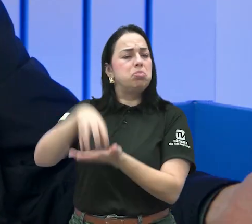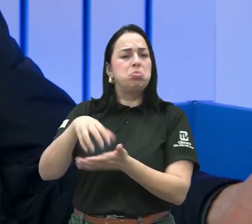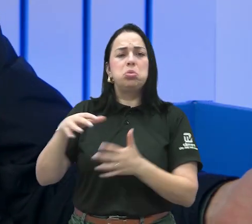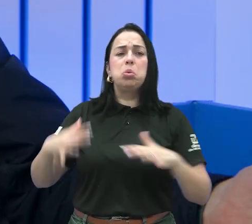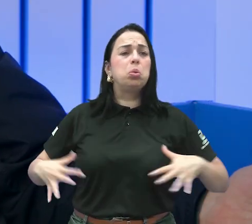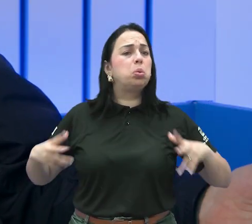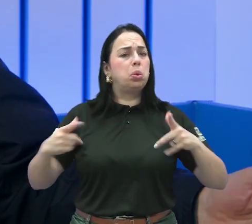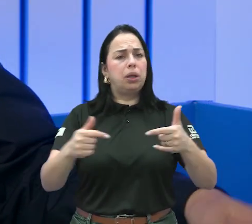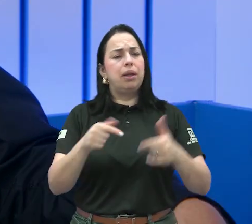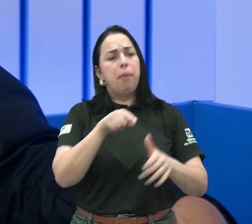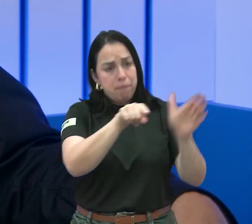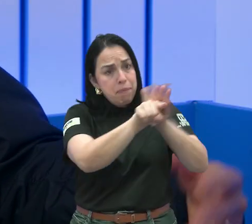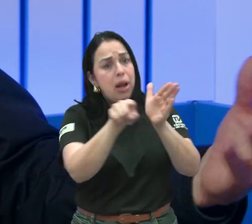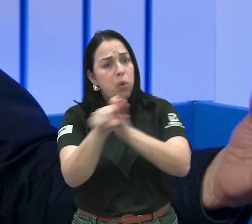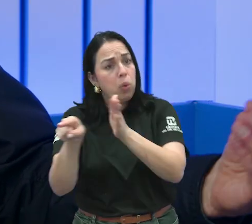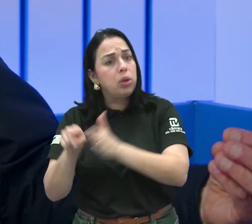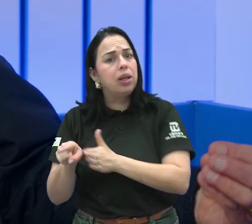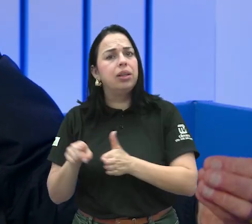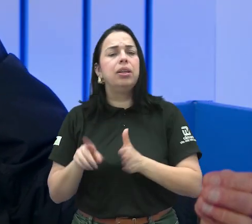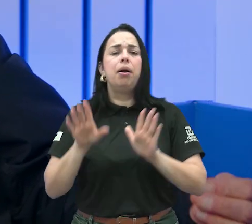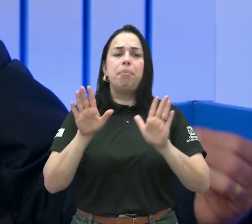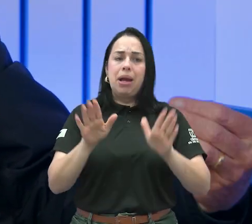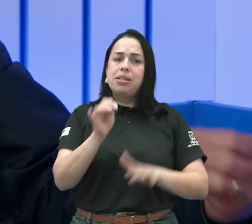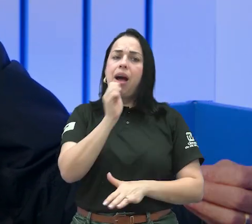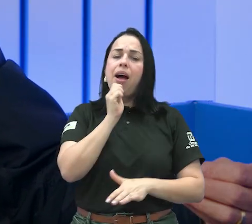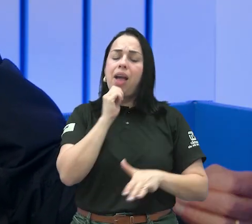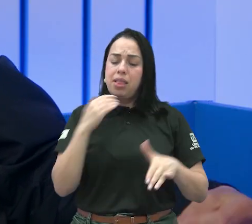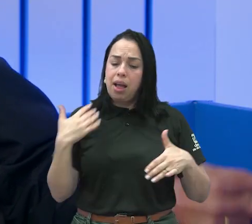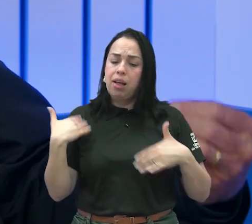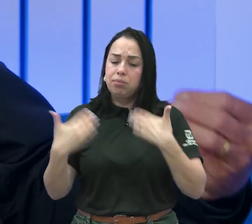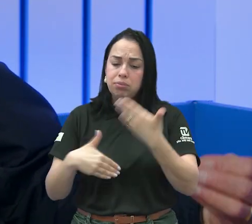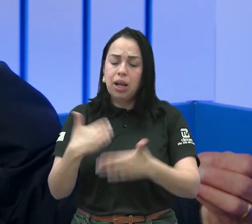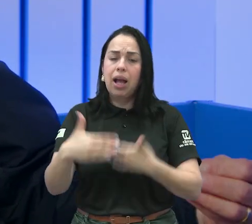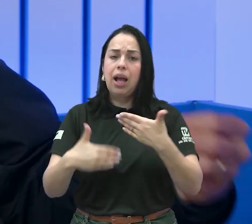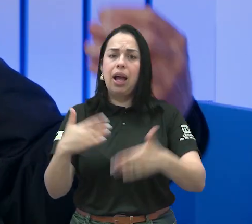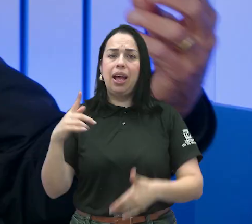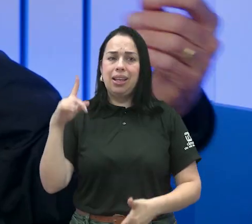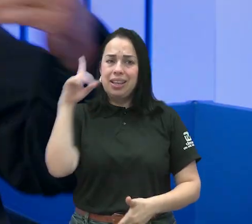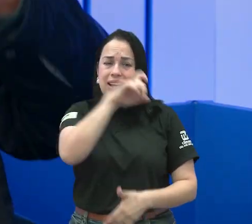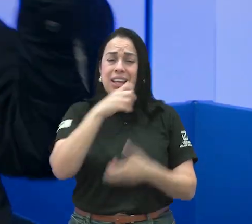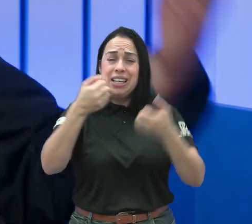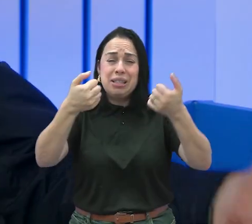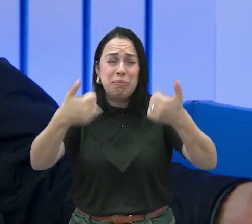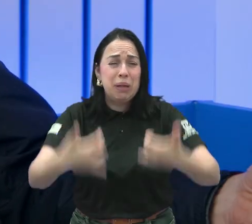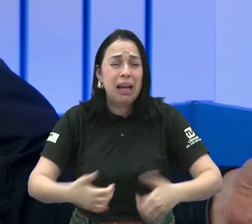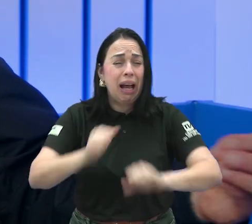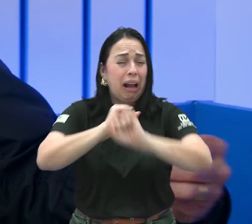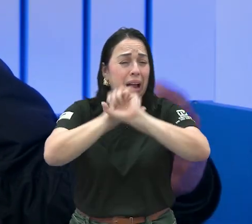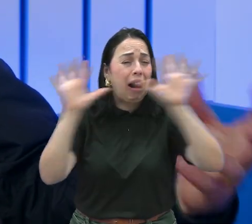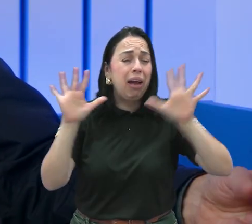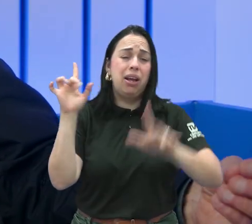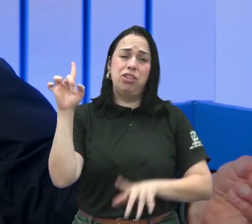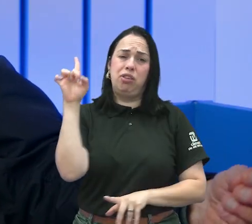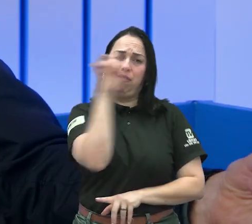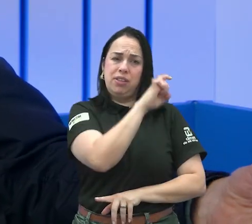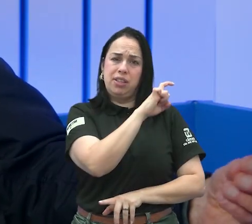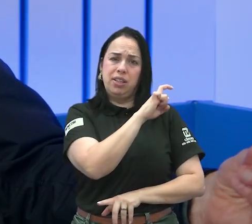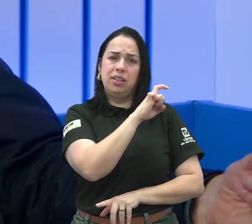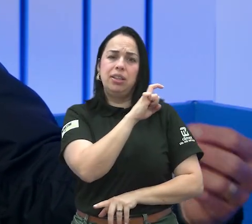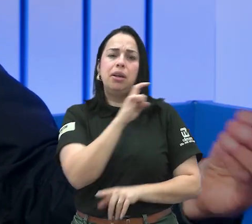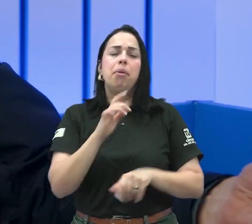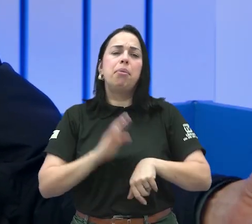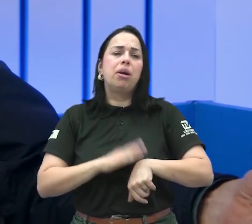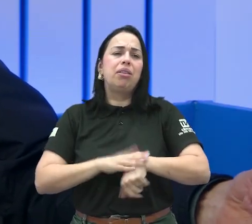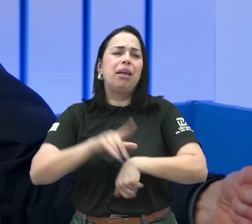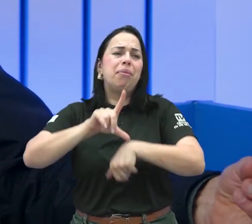serviços todinhos, né? Então, é um processo complexo, difícil de explicar para todos de uma maneira